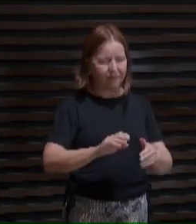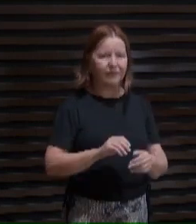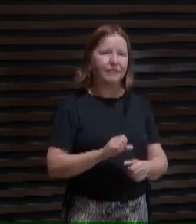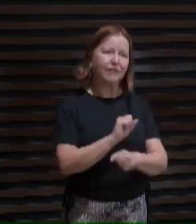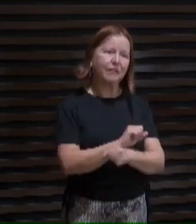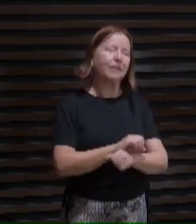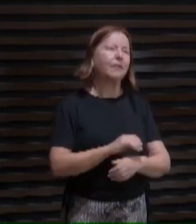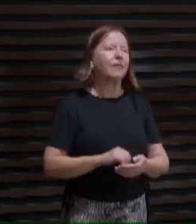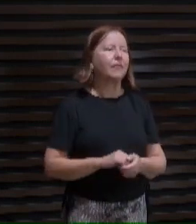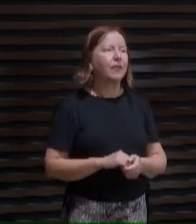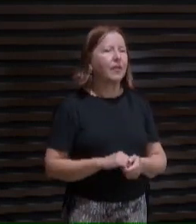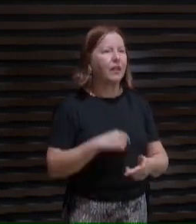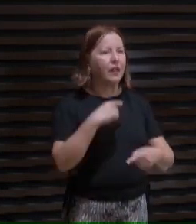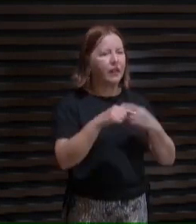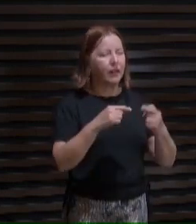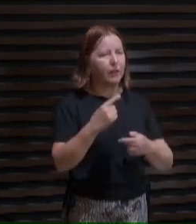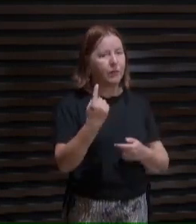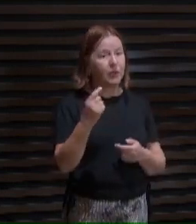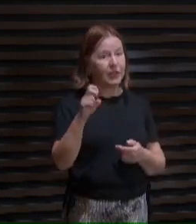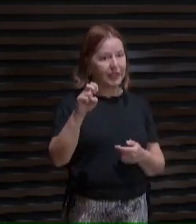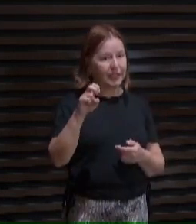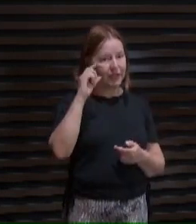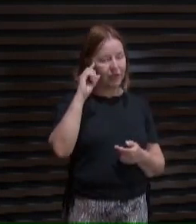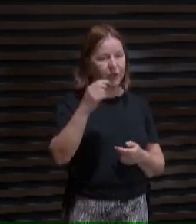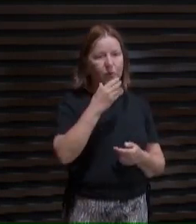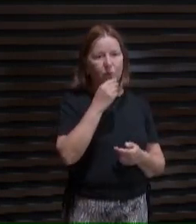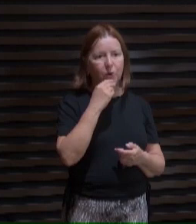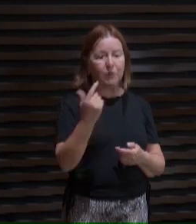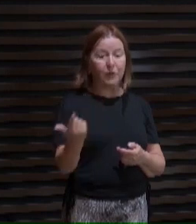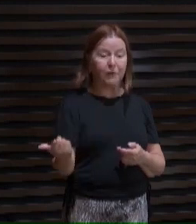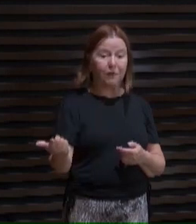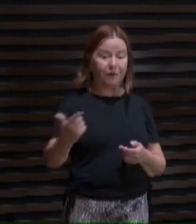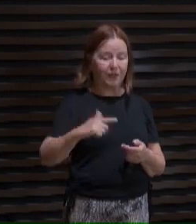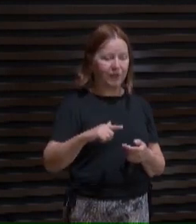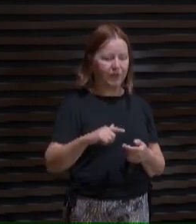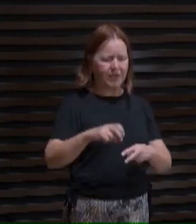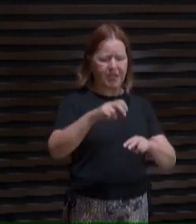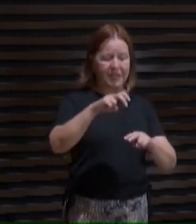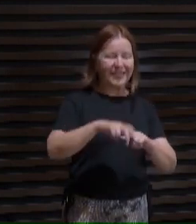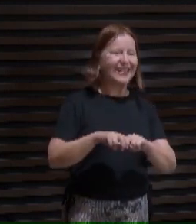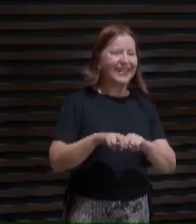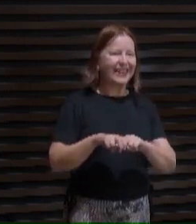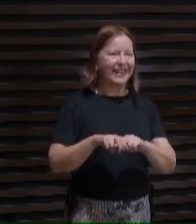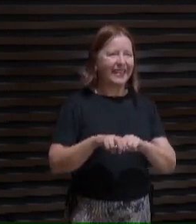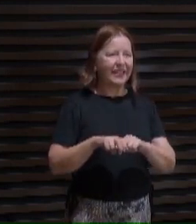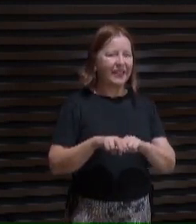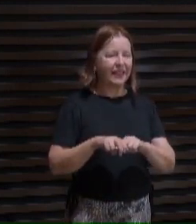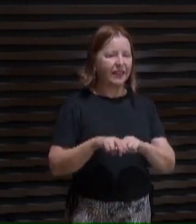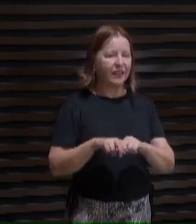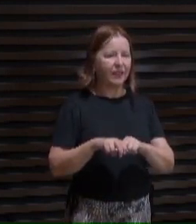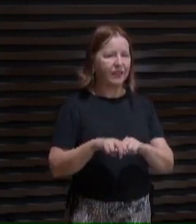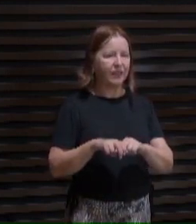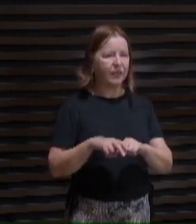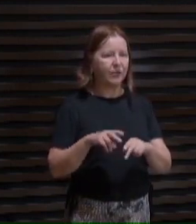Não chegaram os 15 dias, o homem entra no gabinete do MacArthur, senta, porque ele disse: eu